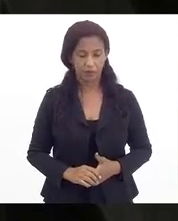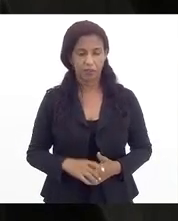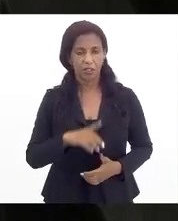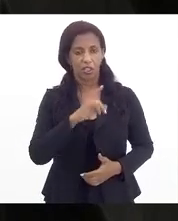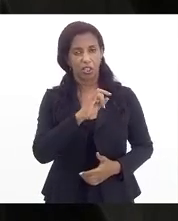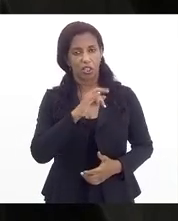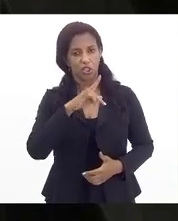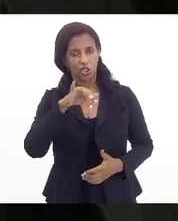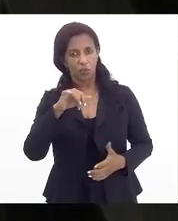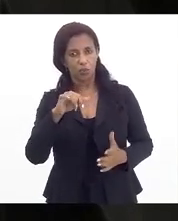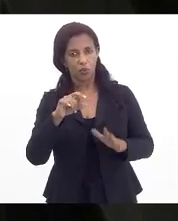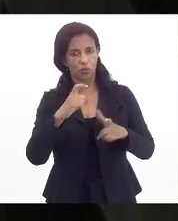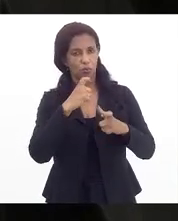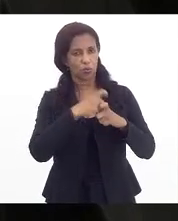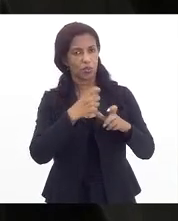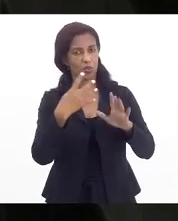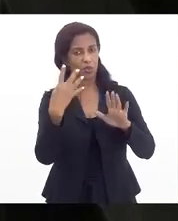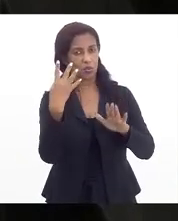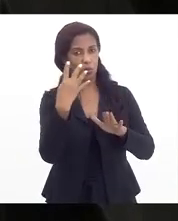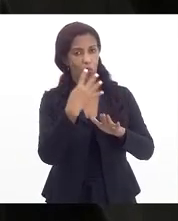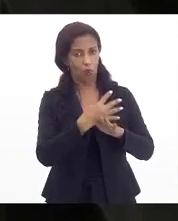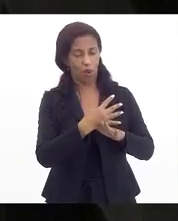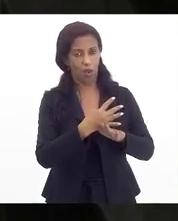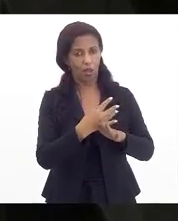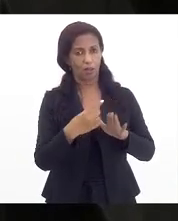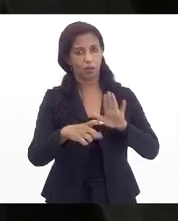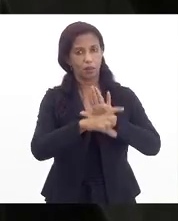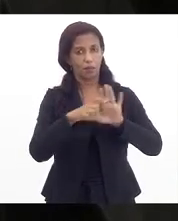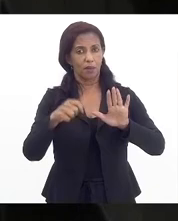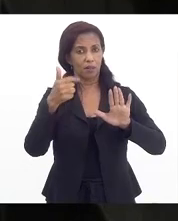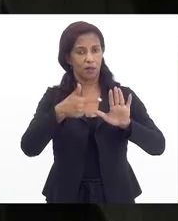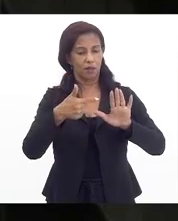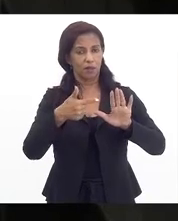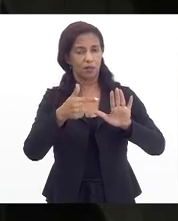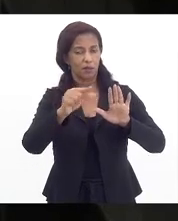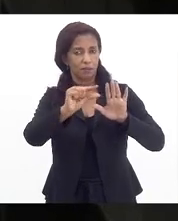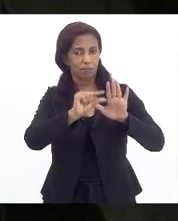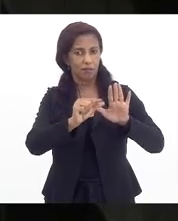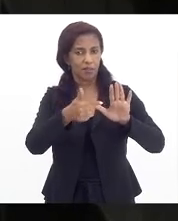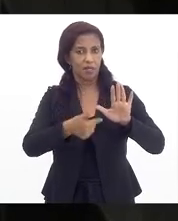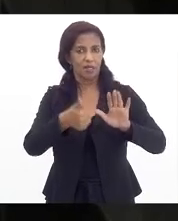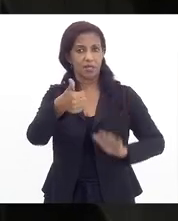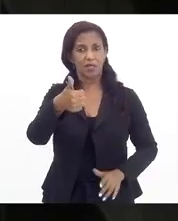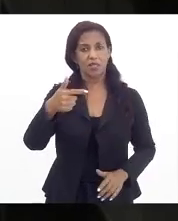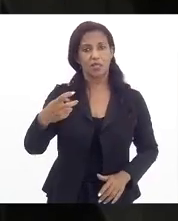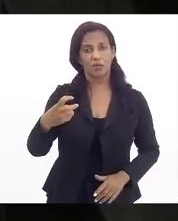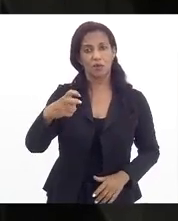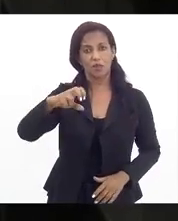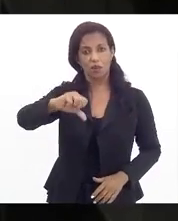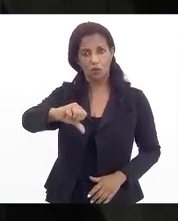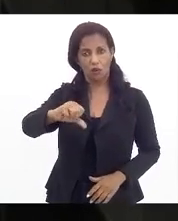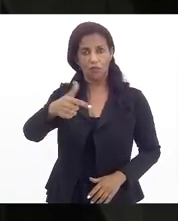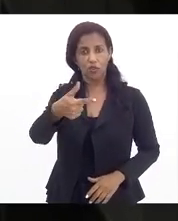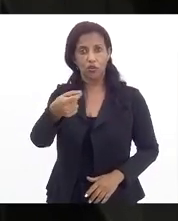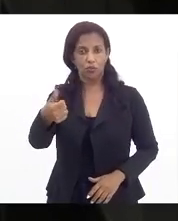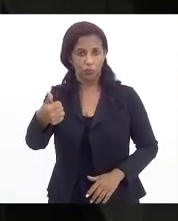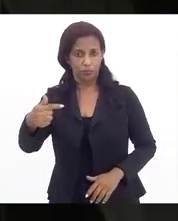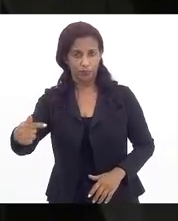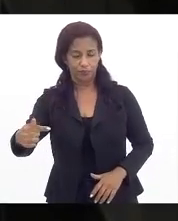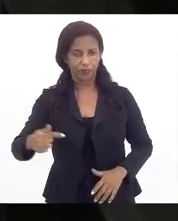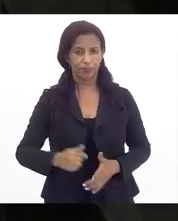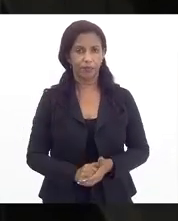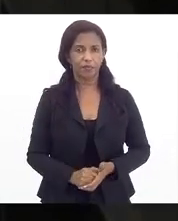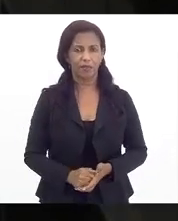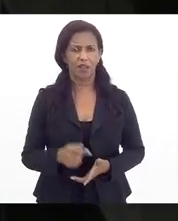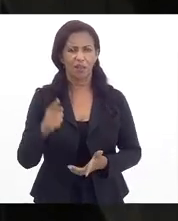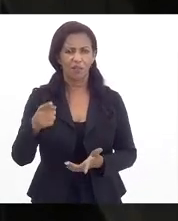disposto no Inciso 4 do parágrafo primeiro do artigo 2º da lei complementar o meu 159 de 2017